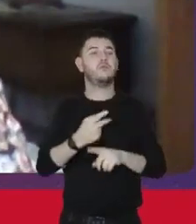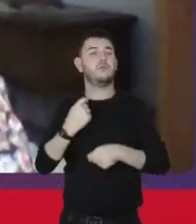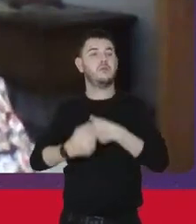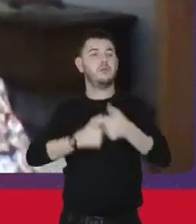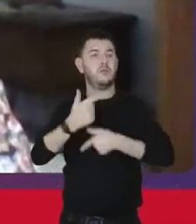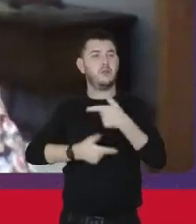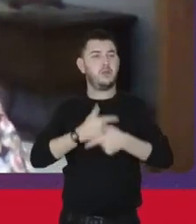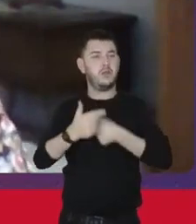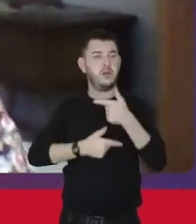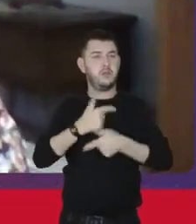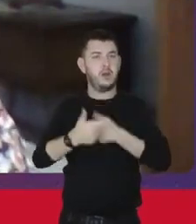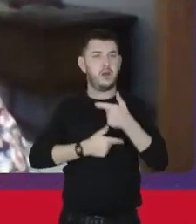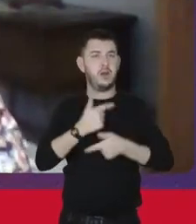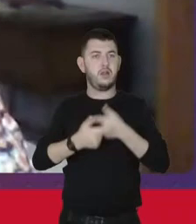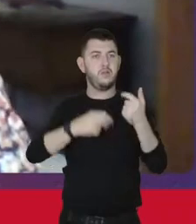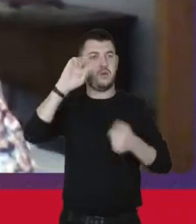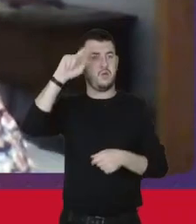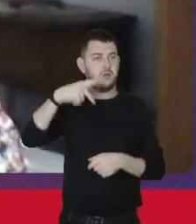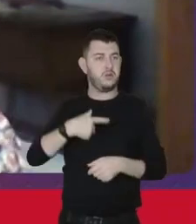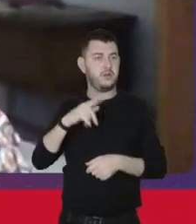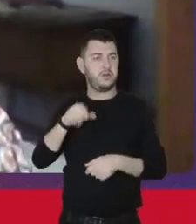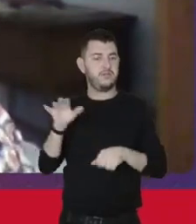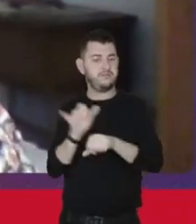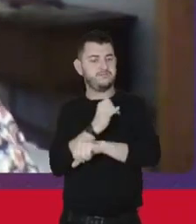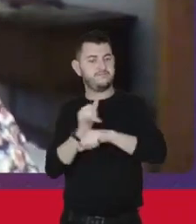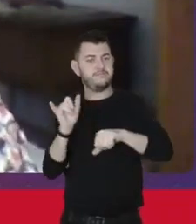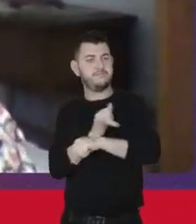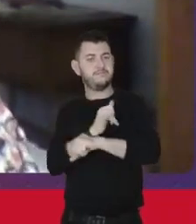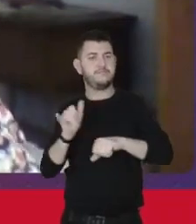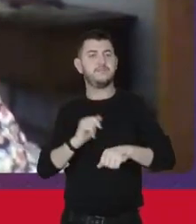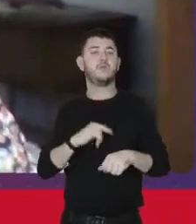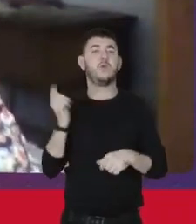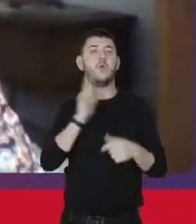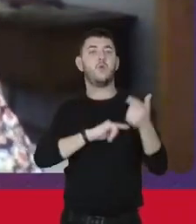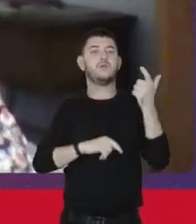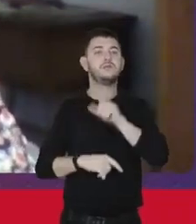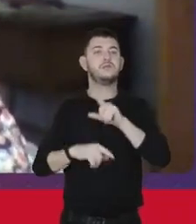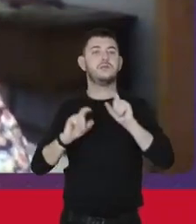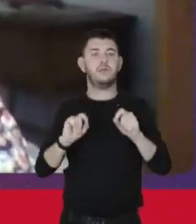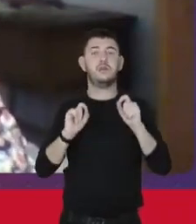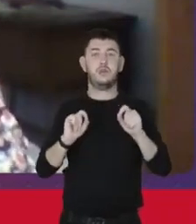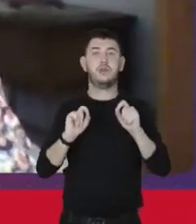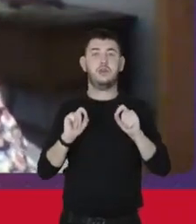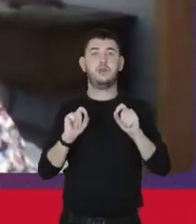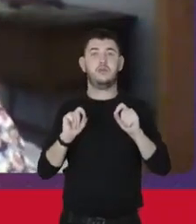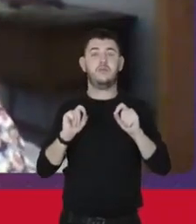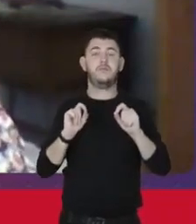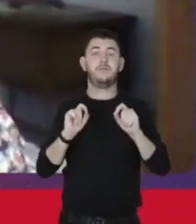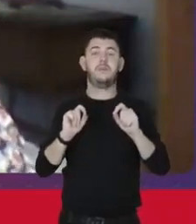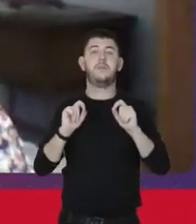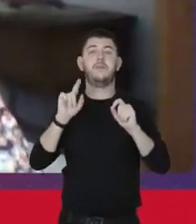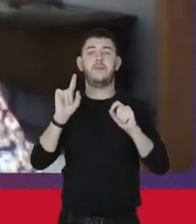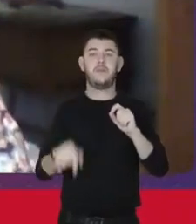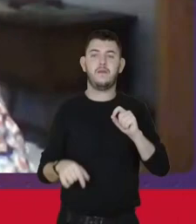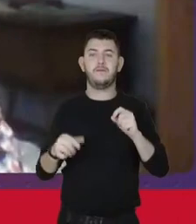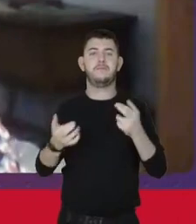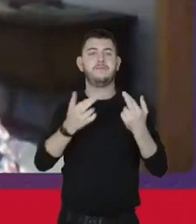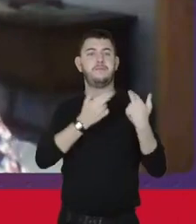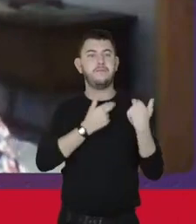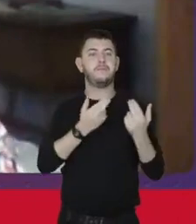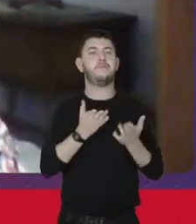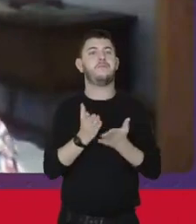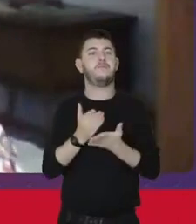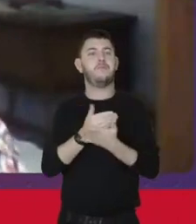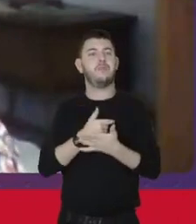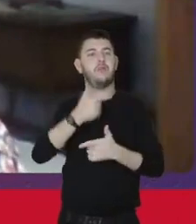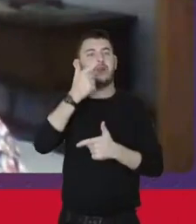de trabalho, uma maneira de conciliar, de compatibilizar as suas